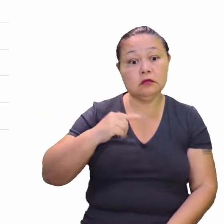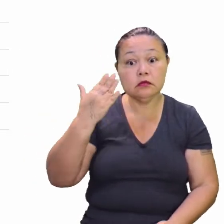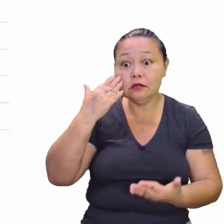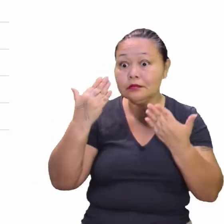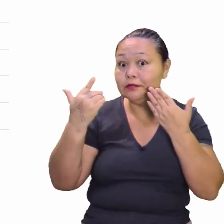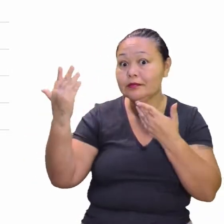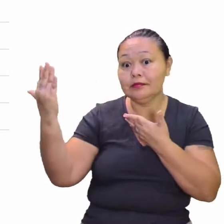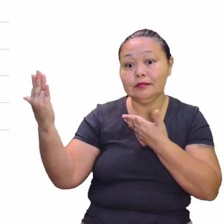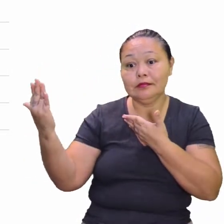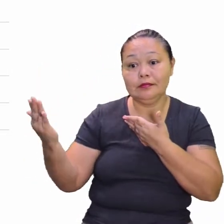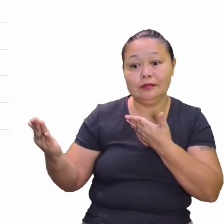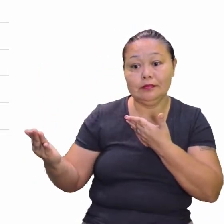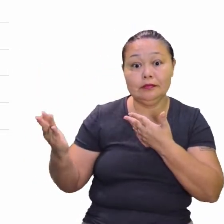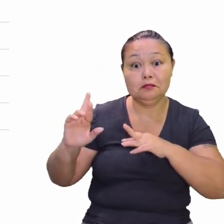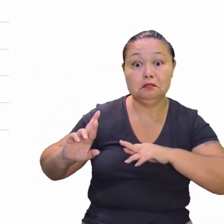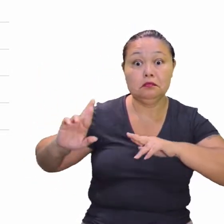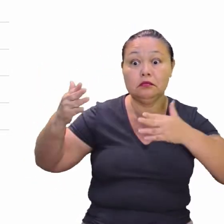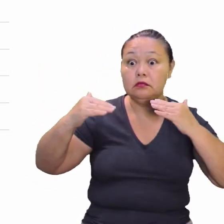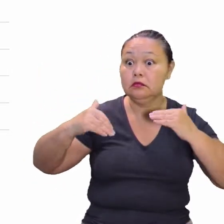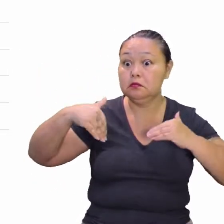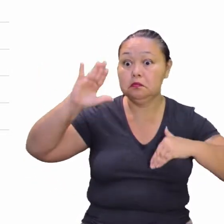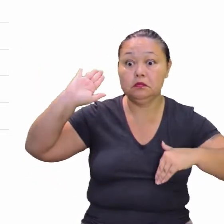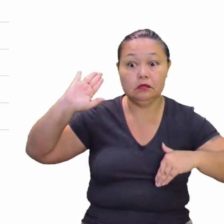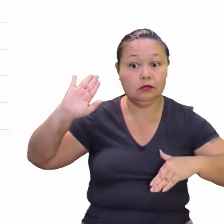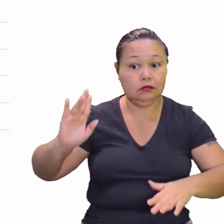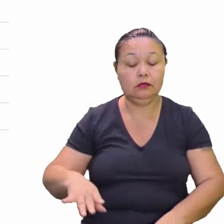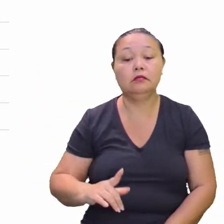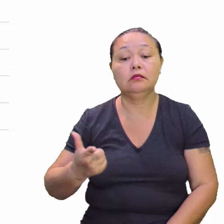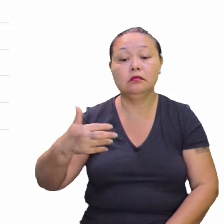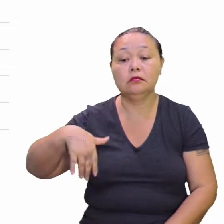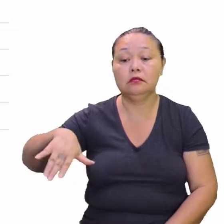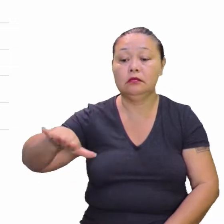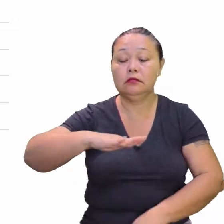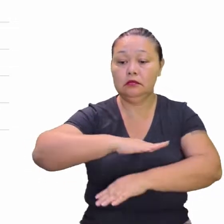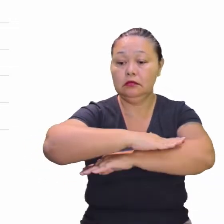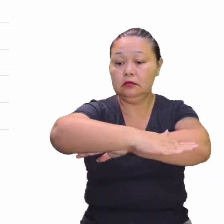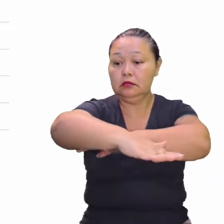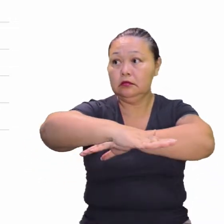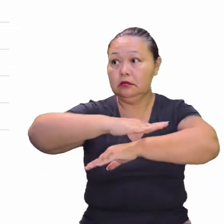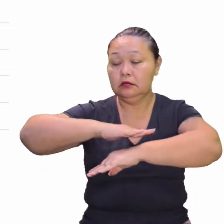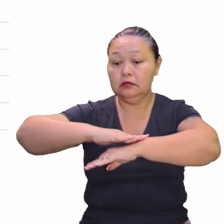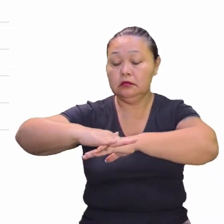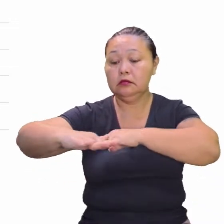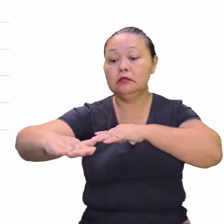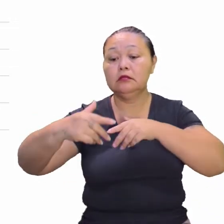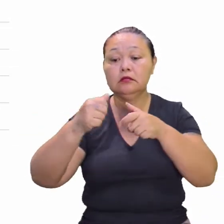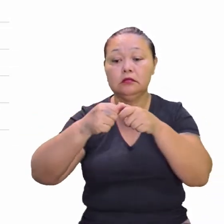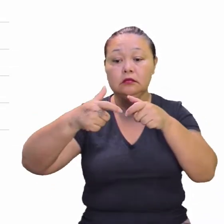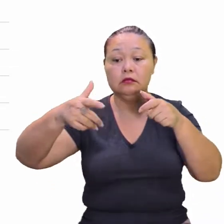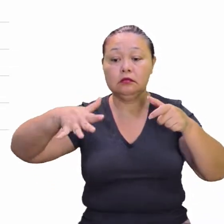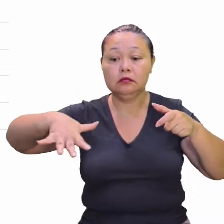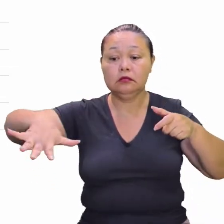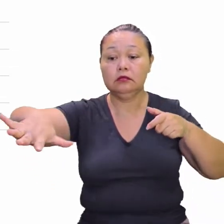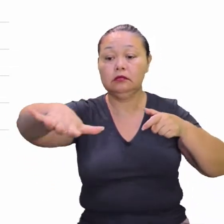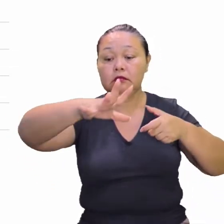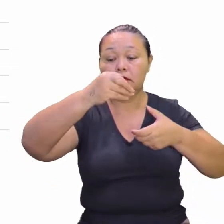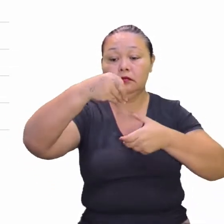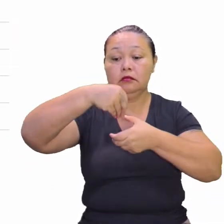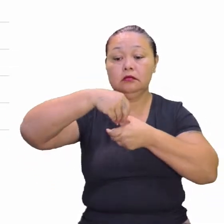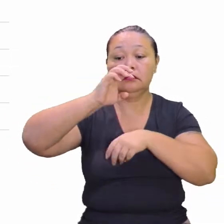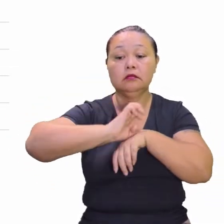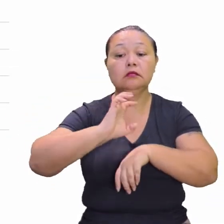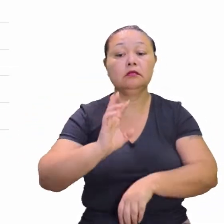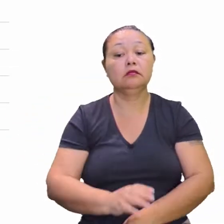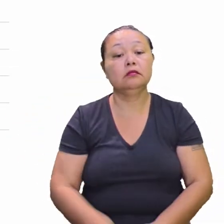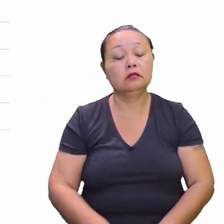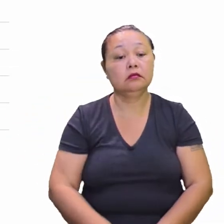se compara aí com 2006. Então, os pastos em Rondônia se expandiram muito dentro do nosso